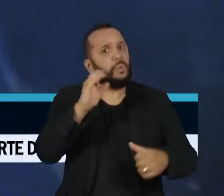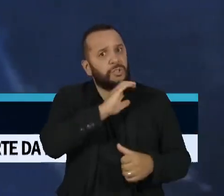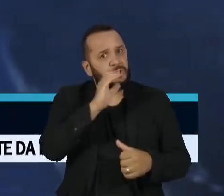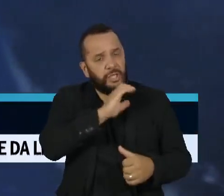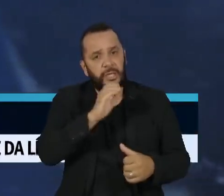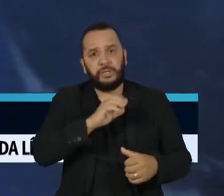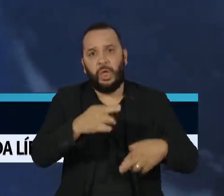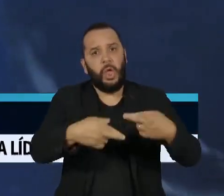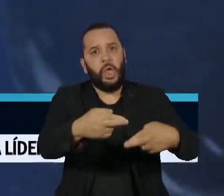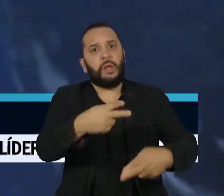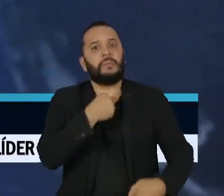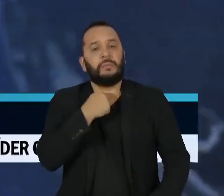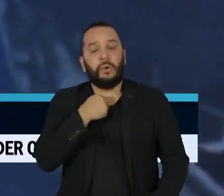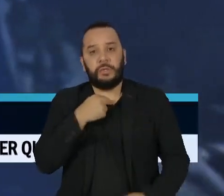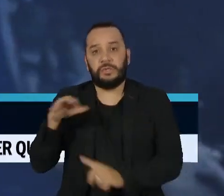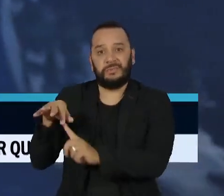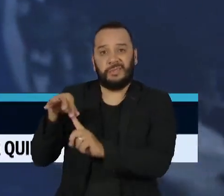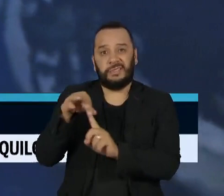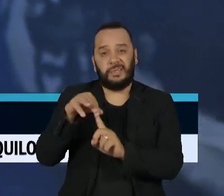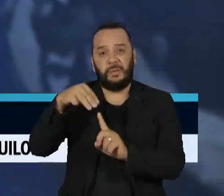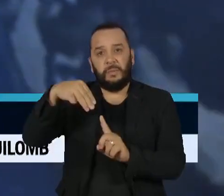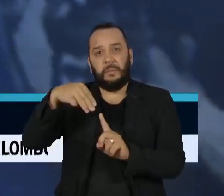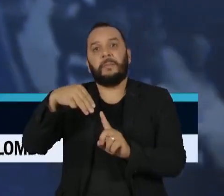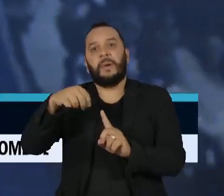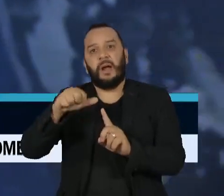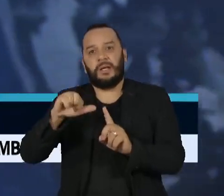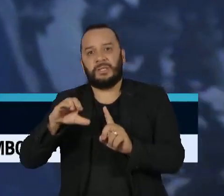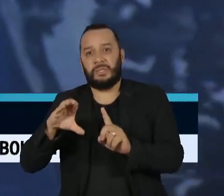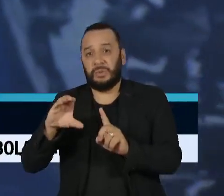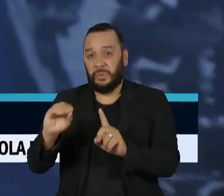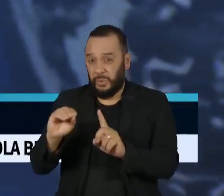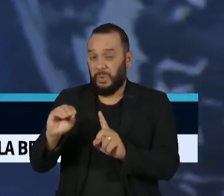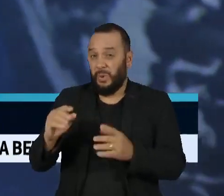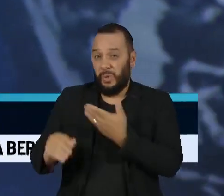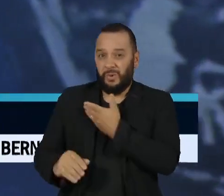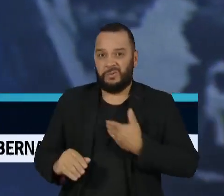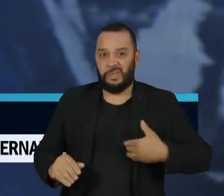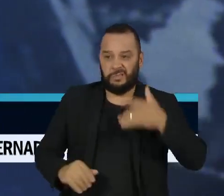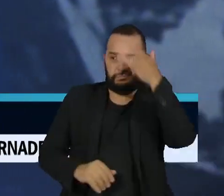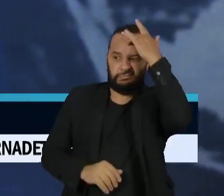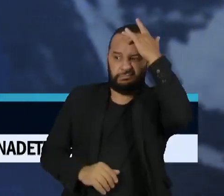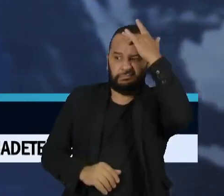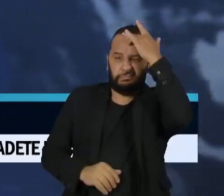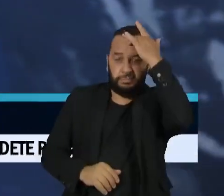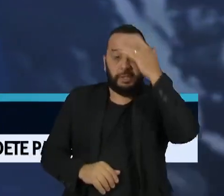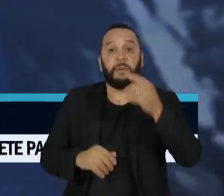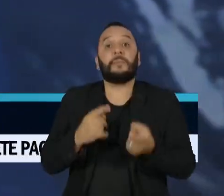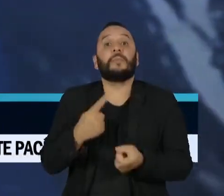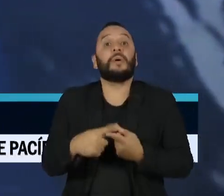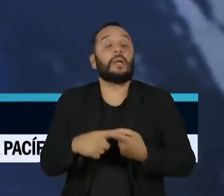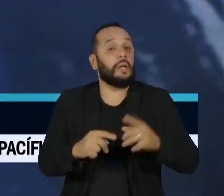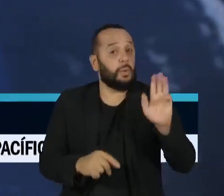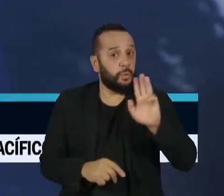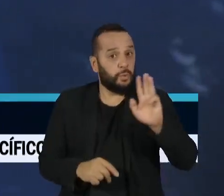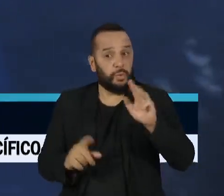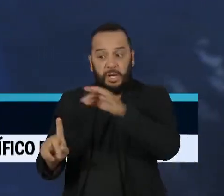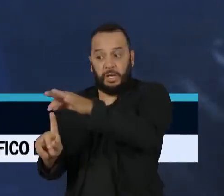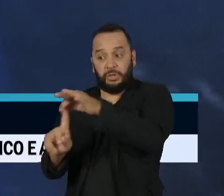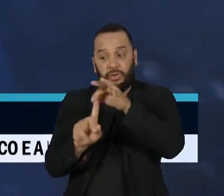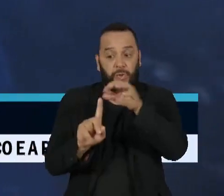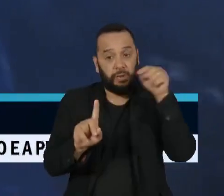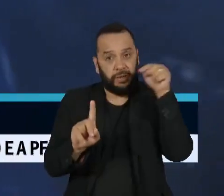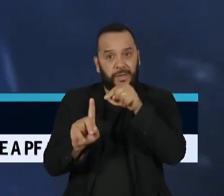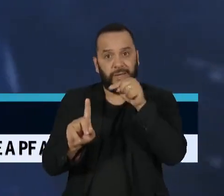indicação do nome de Postman causou uma saia justa no governo a menos de um mês ele foi escolhido pelo presidente Lula que não teria